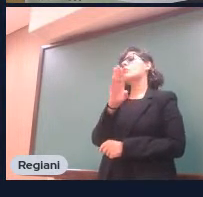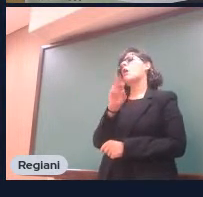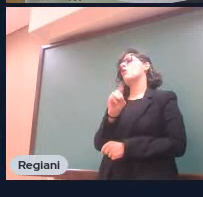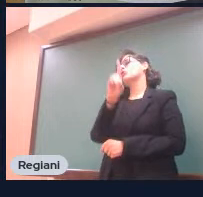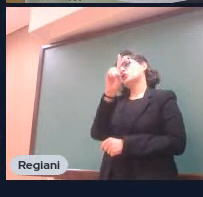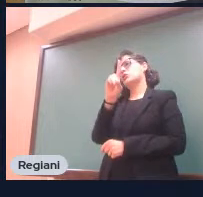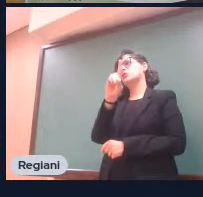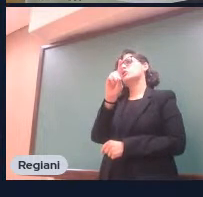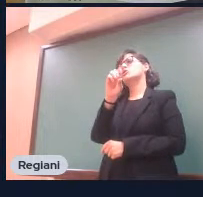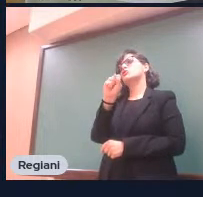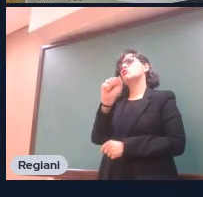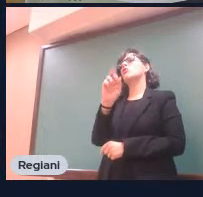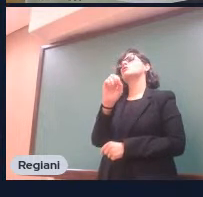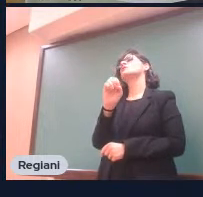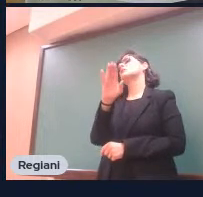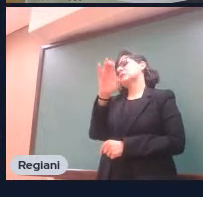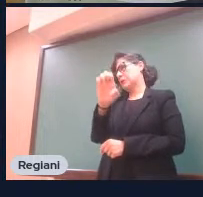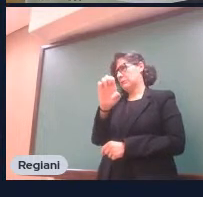apresentação dela.